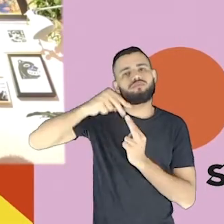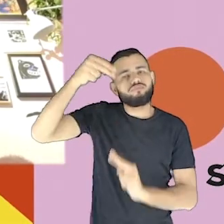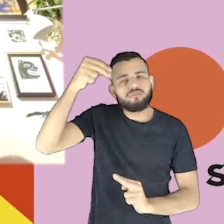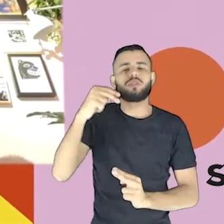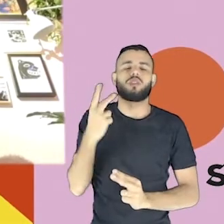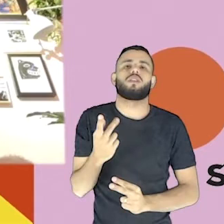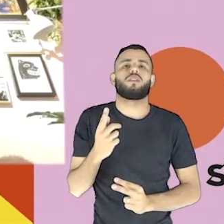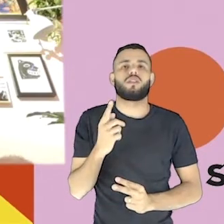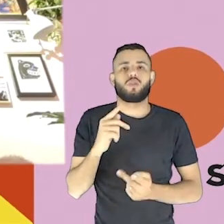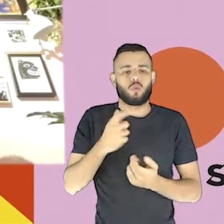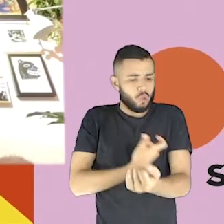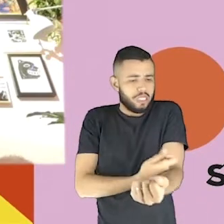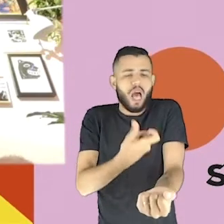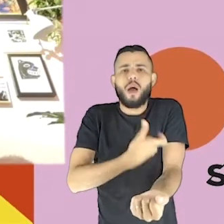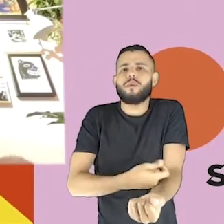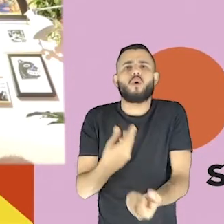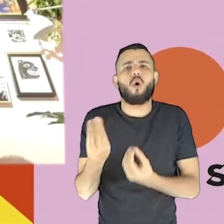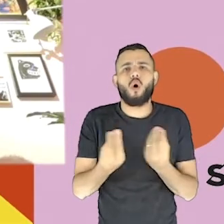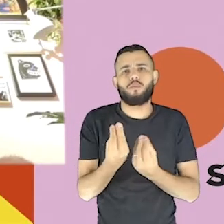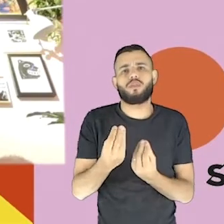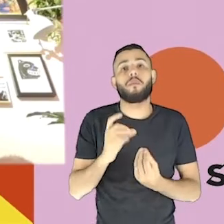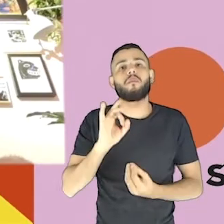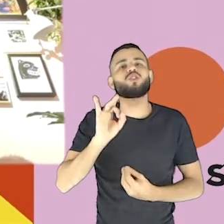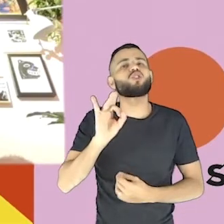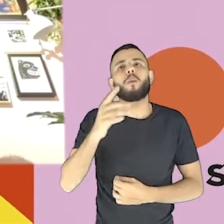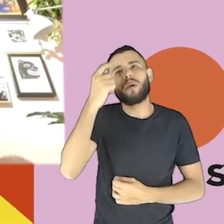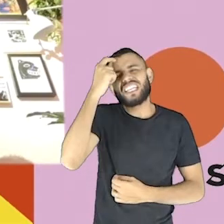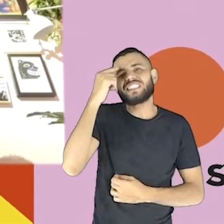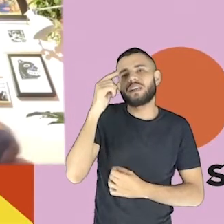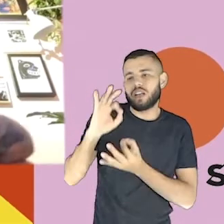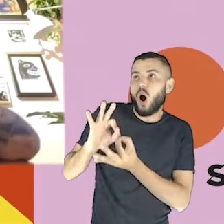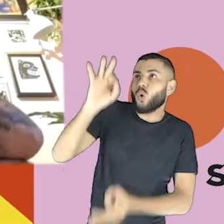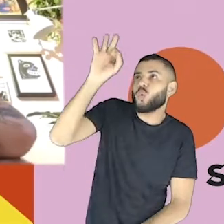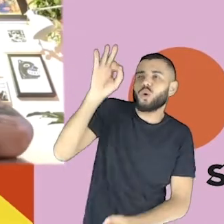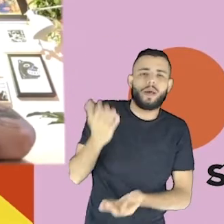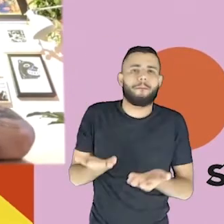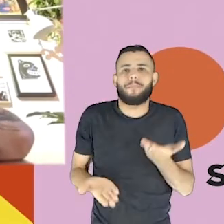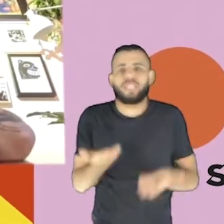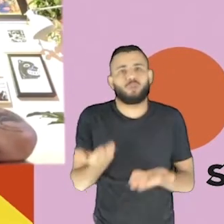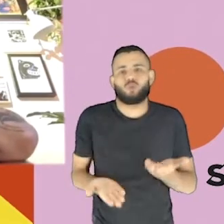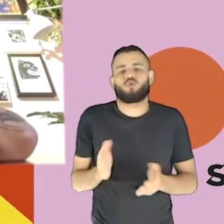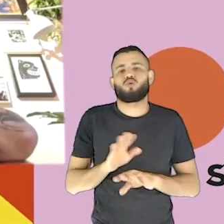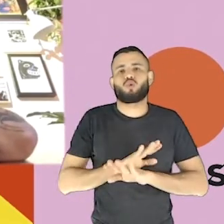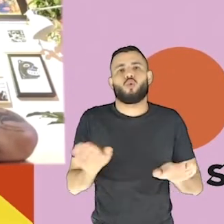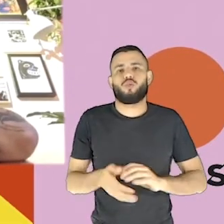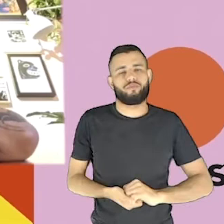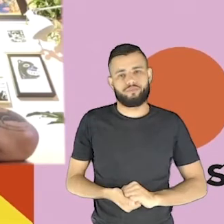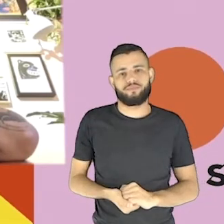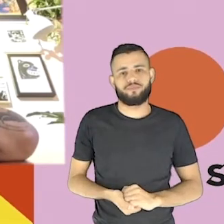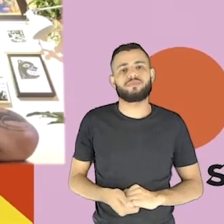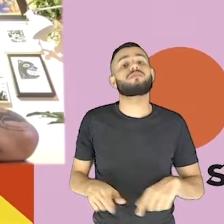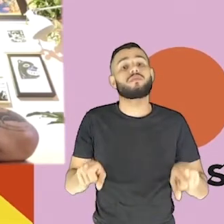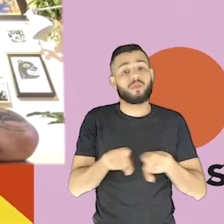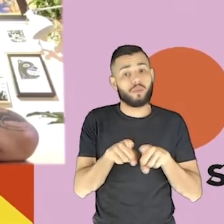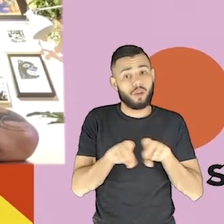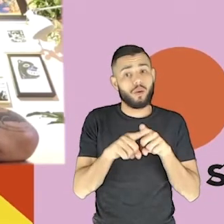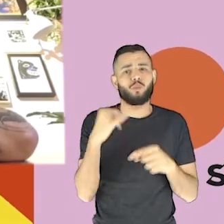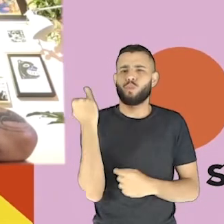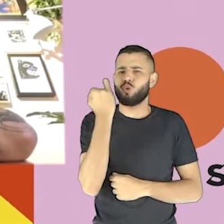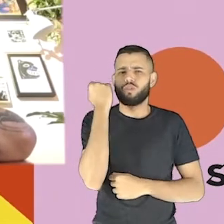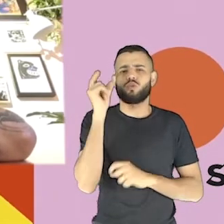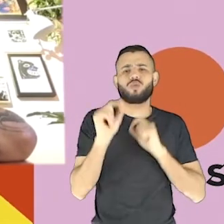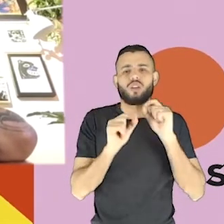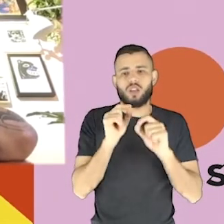que está acontecendo. É só duas medidas, o peso e a altura. Acho que é importante a gente falar uma coisa aqui, que